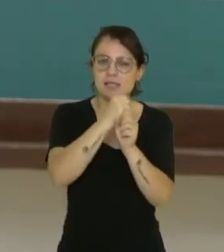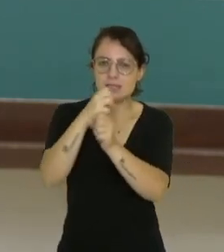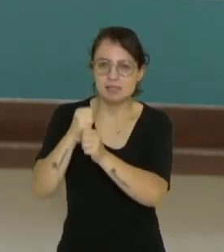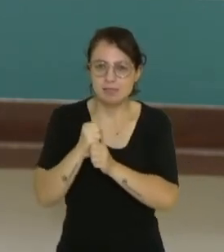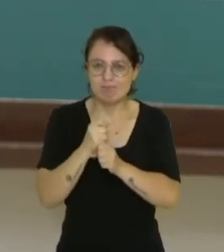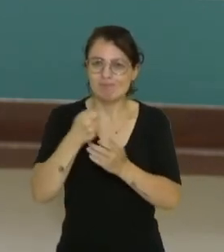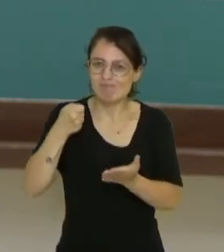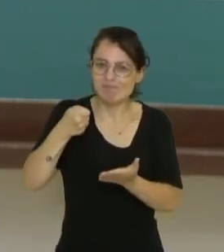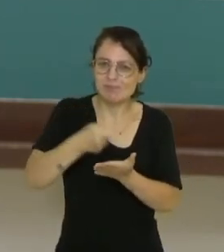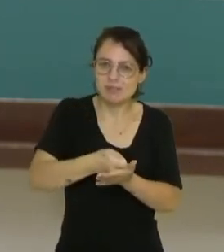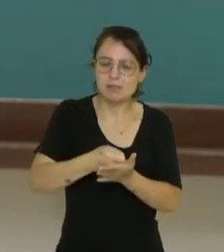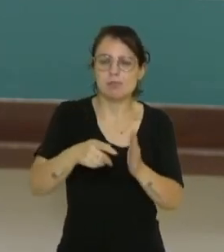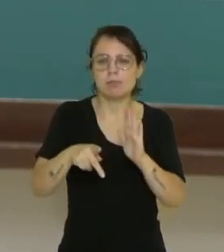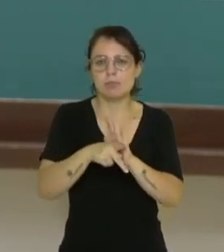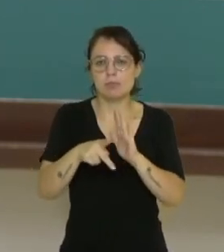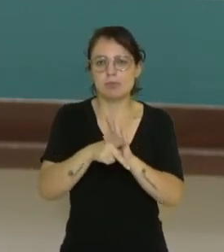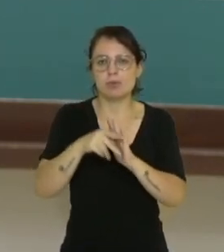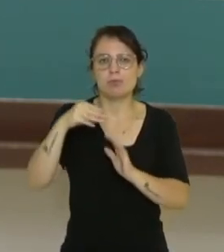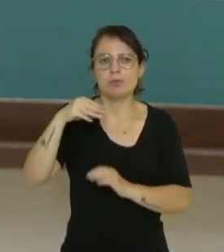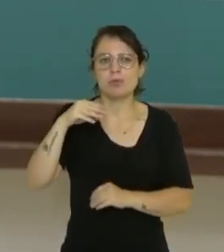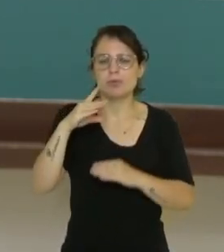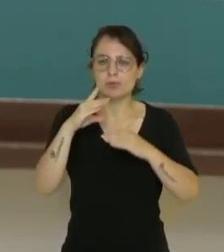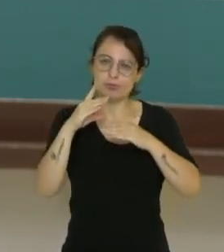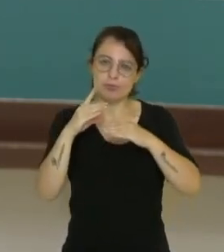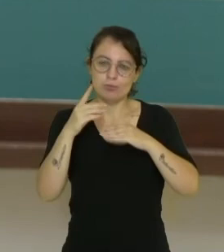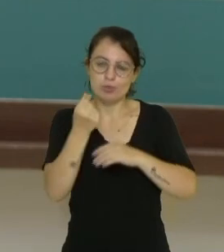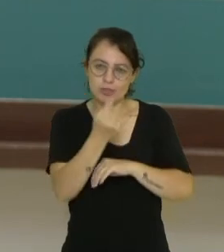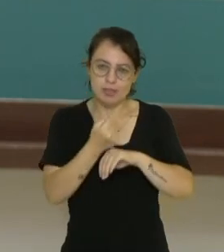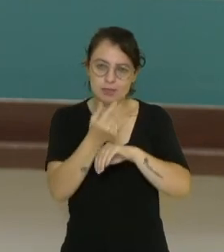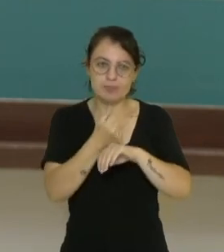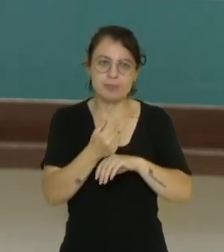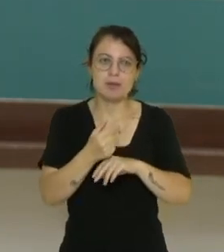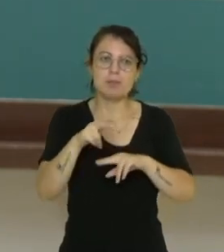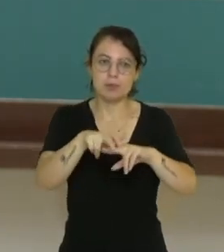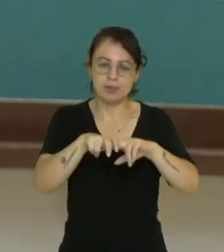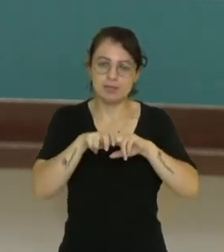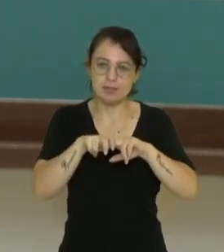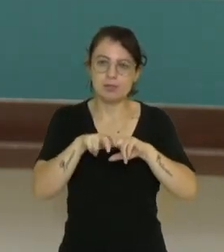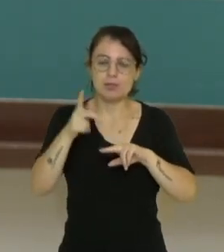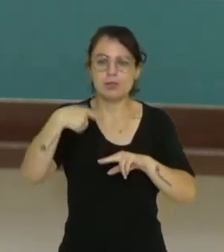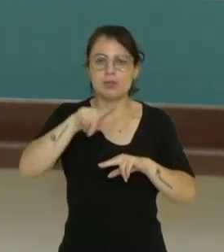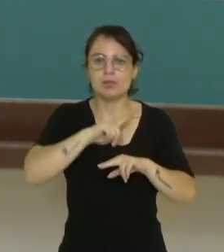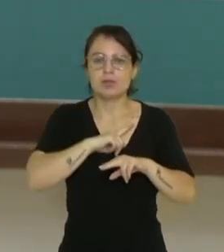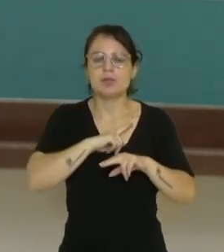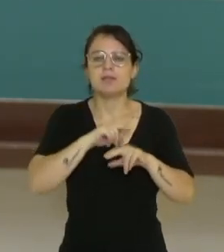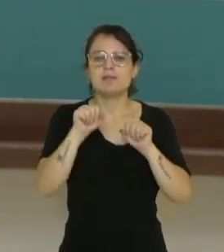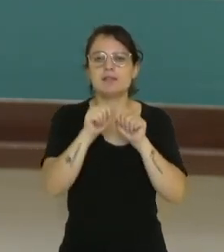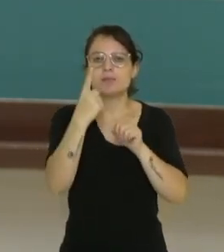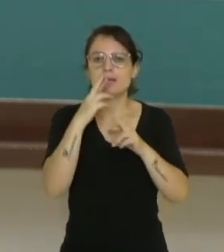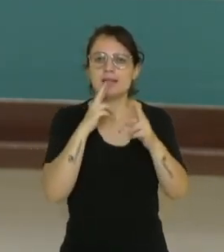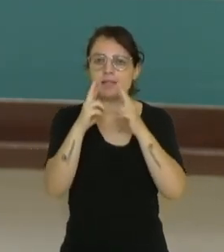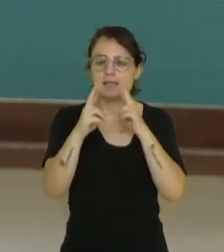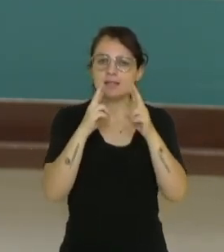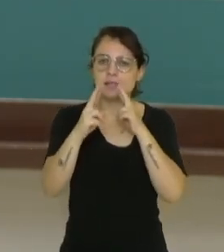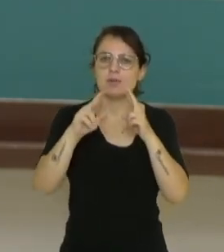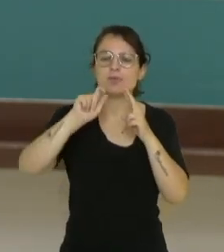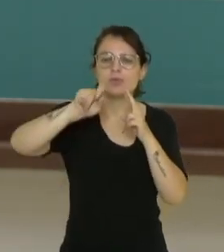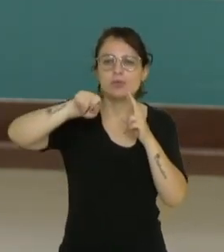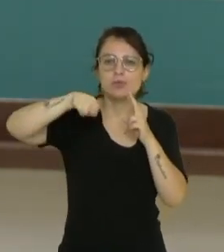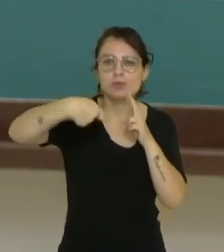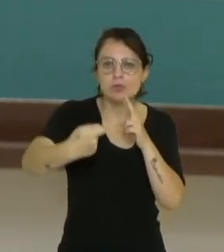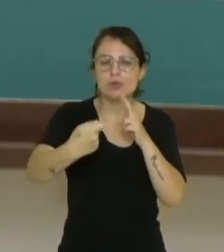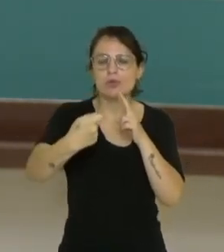no sistema de integração monetária entre os países. Dessa forma, estabelecemos uma relação bem legal sobre